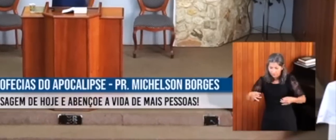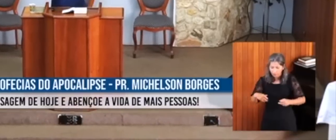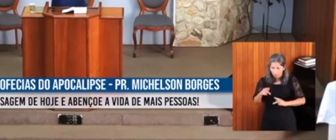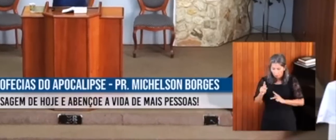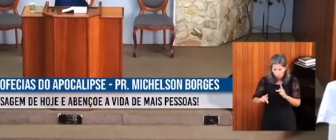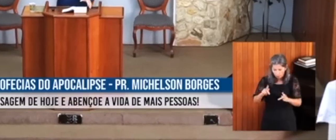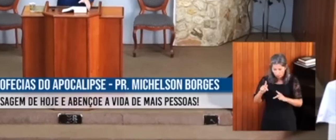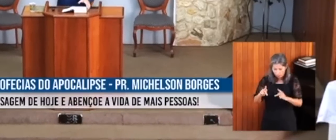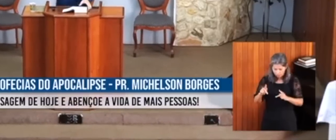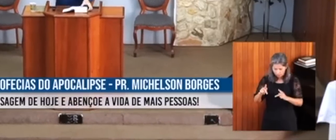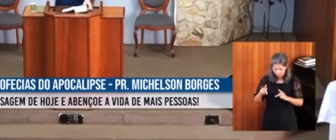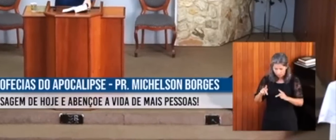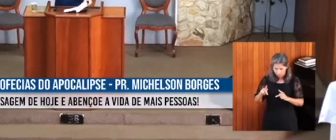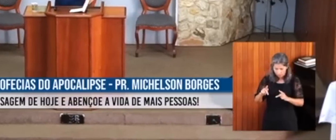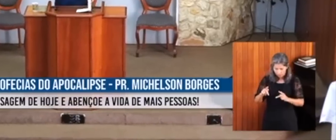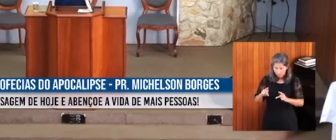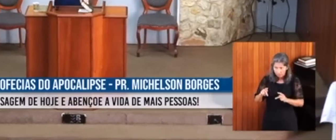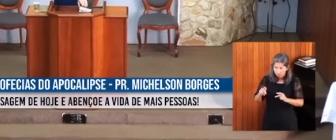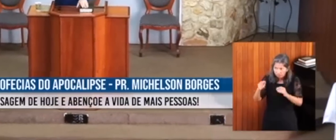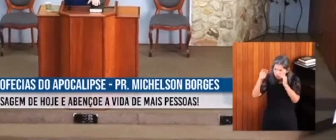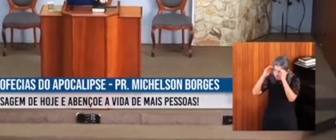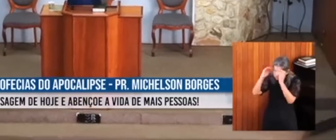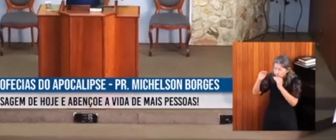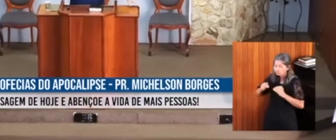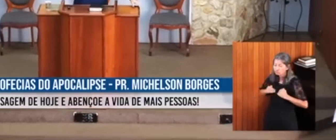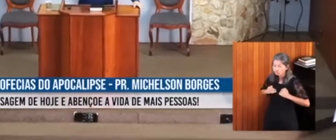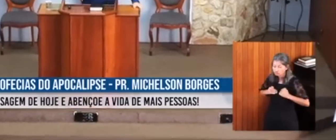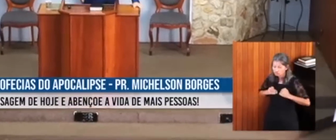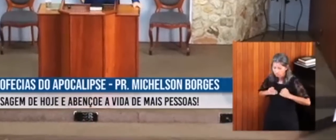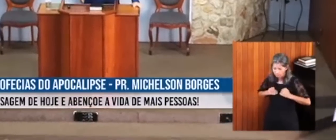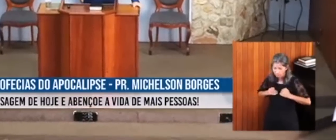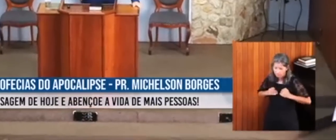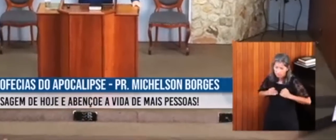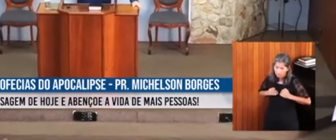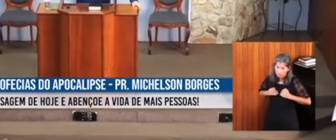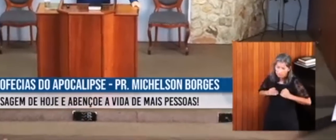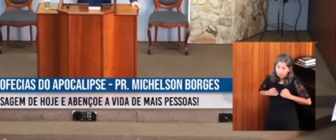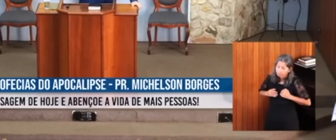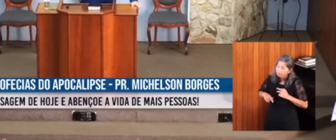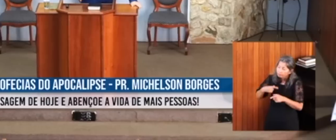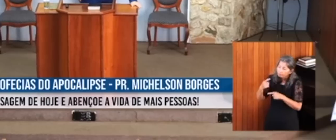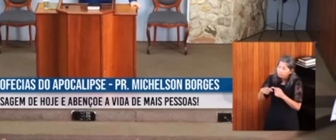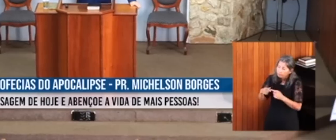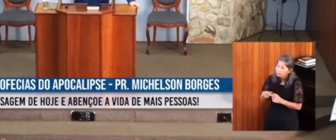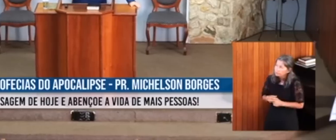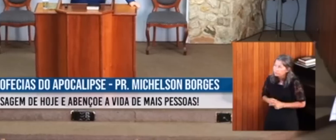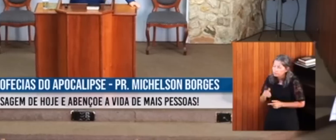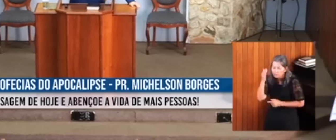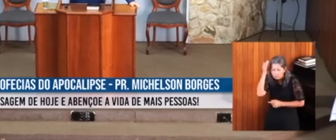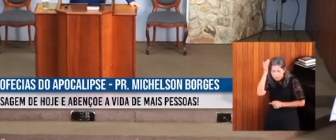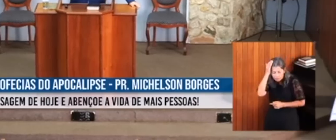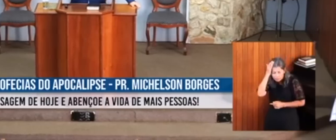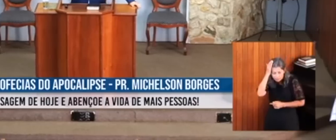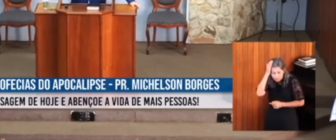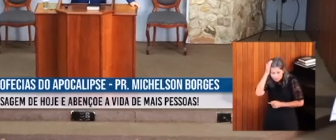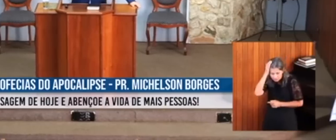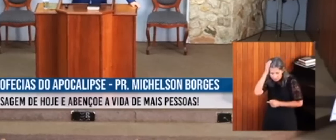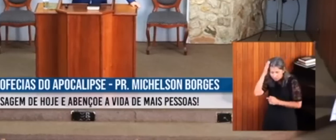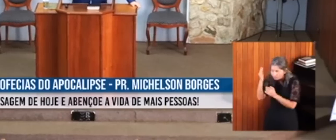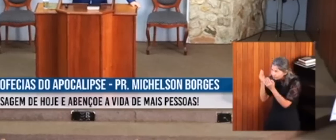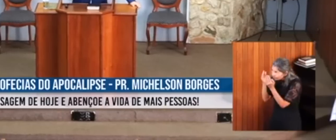conhecem. Uma jovenzinha de 15 anos. Ela um dia chegou em casa, à